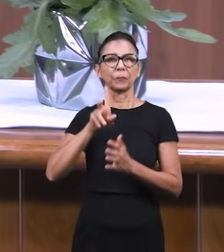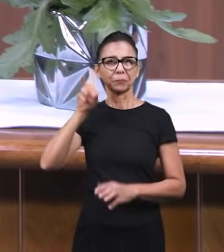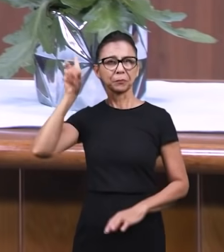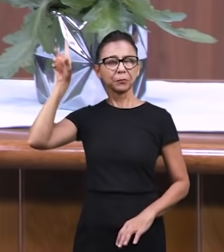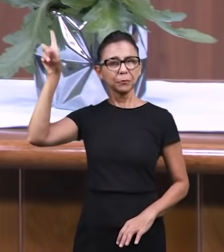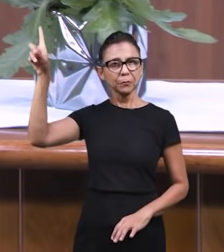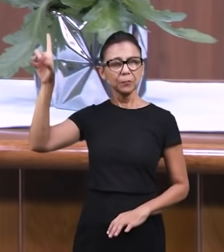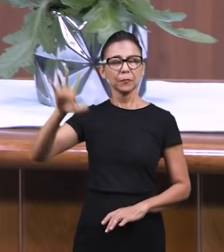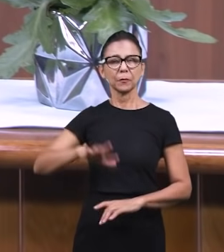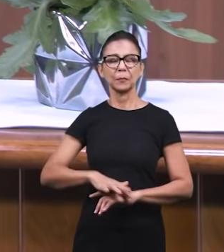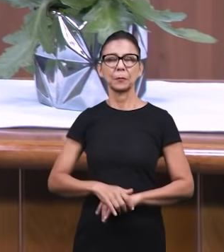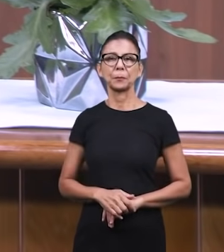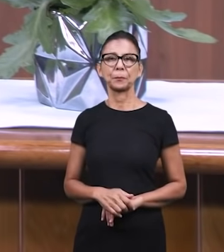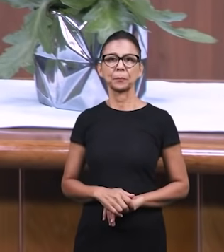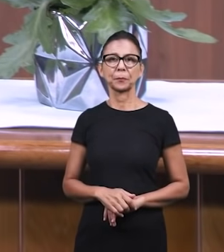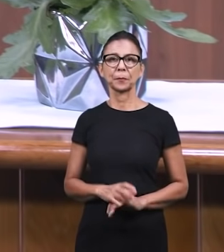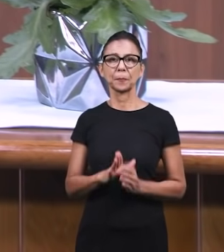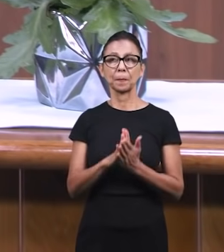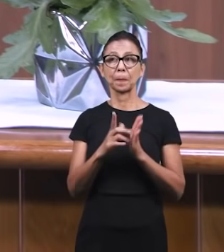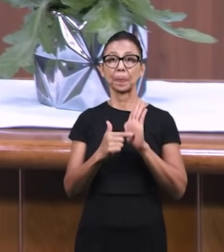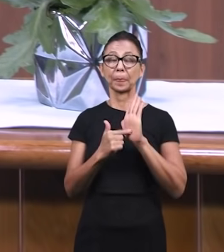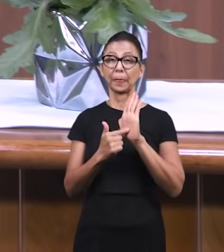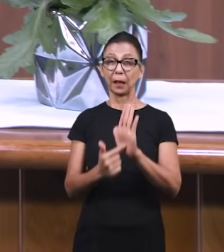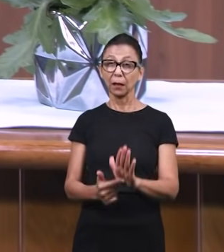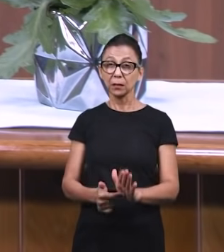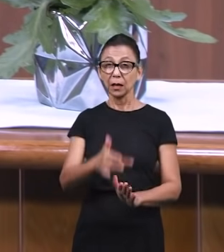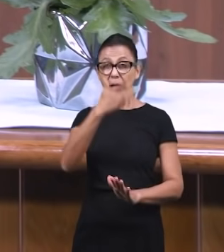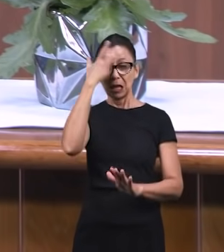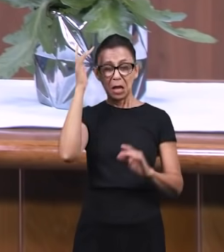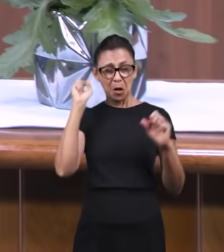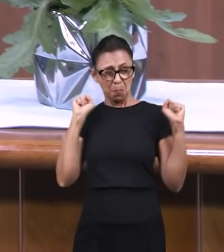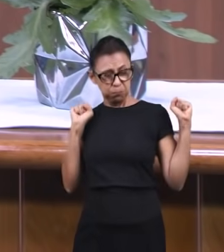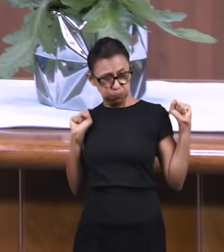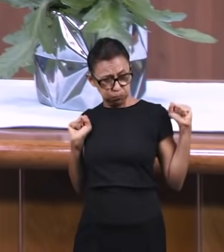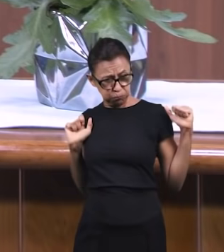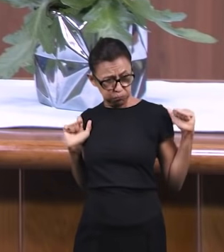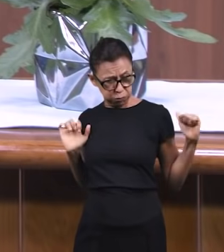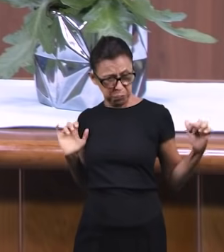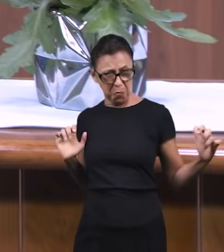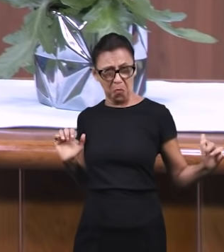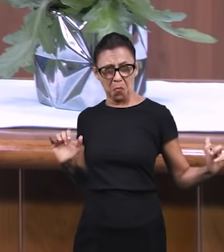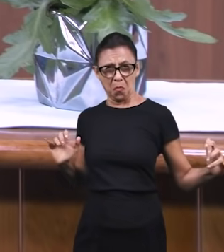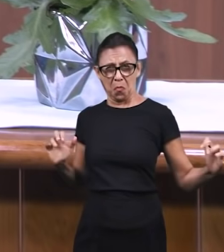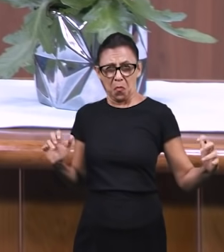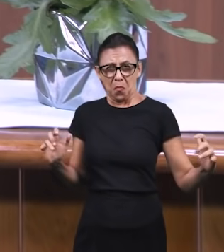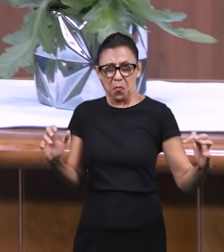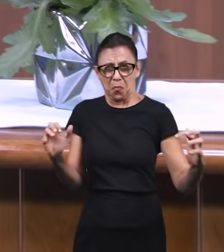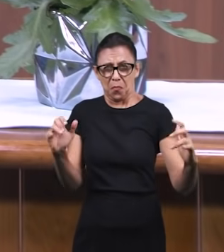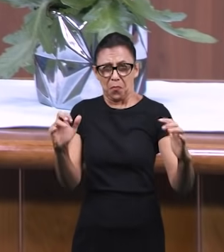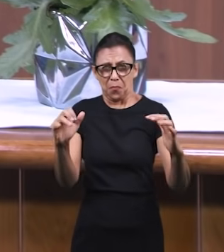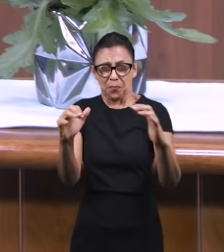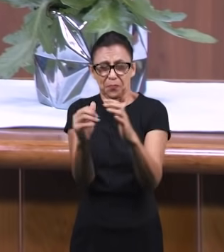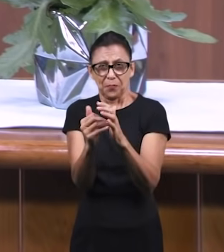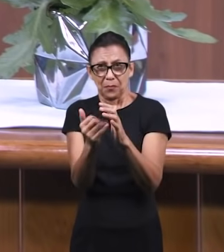que eram tantos que nem junto à porta todos conseguiam estar.